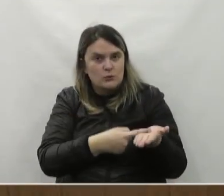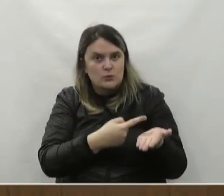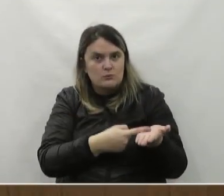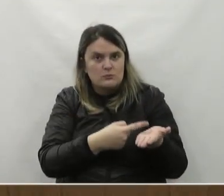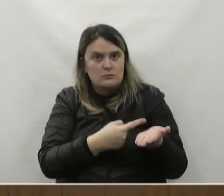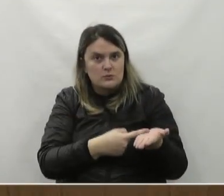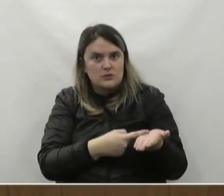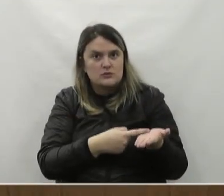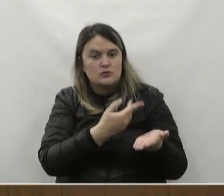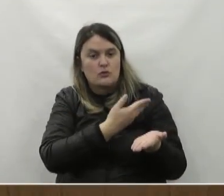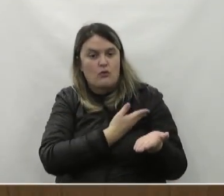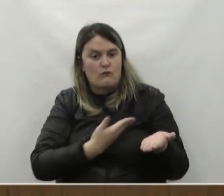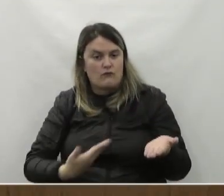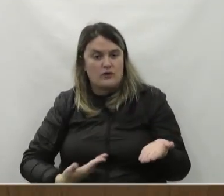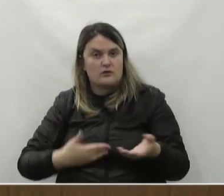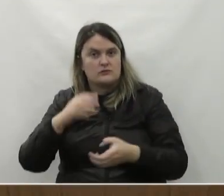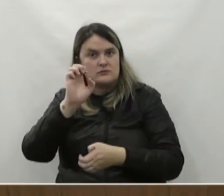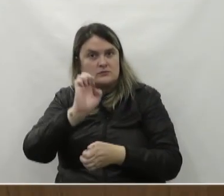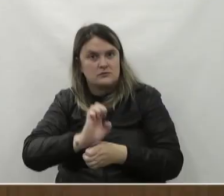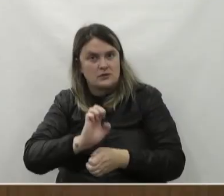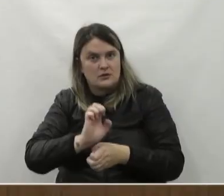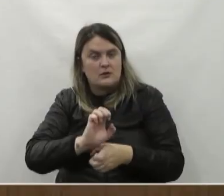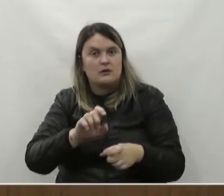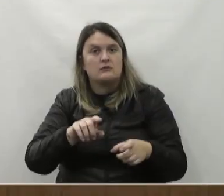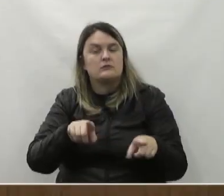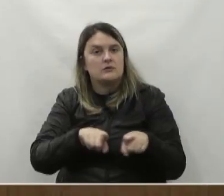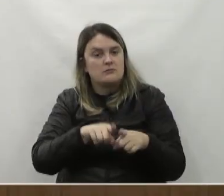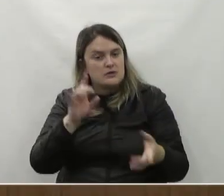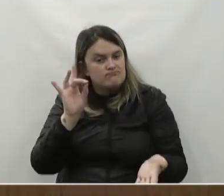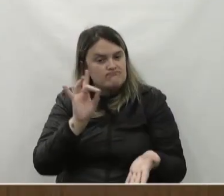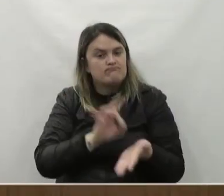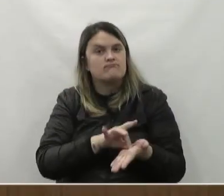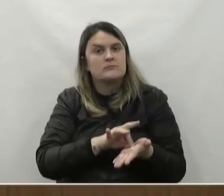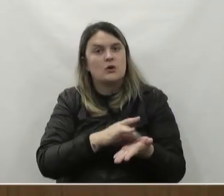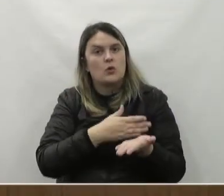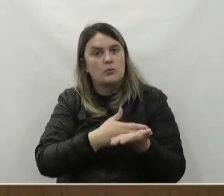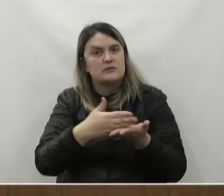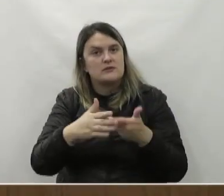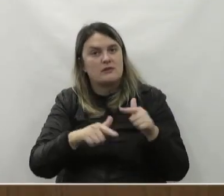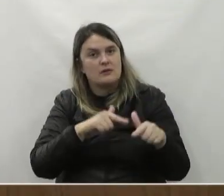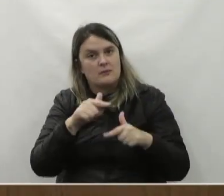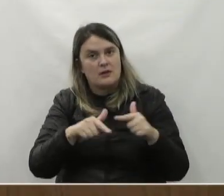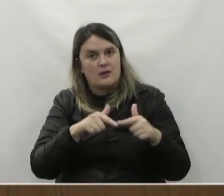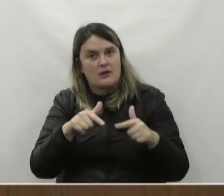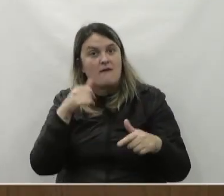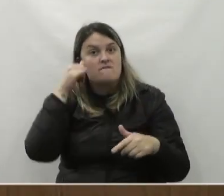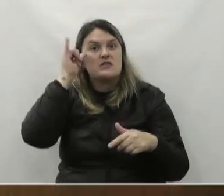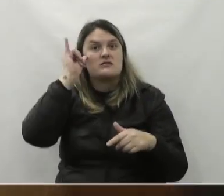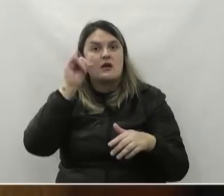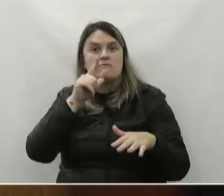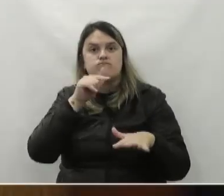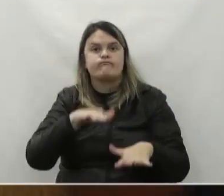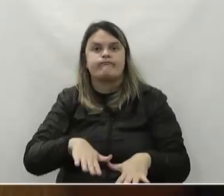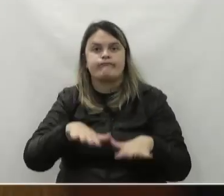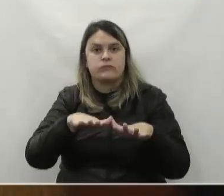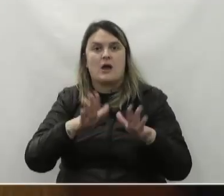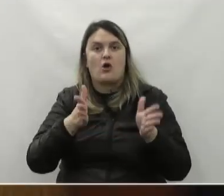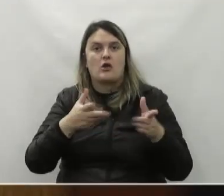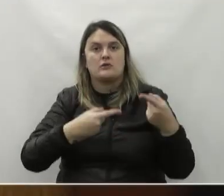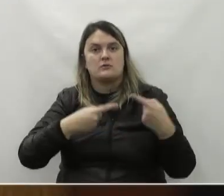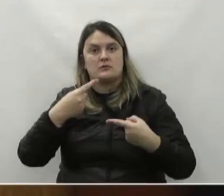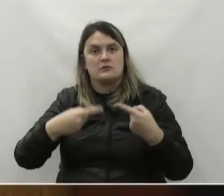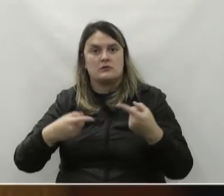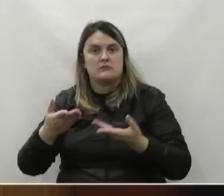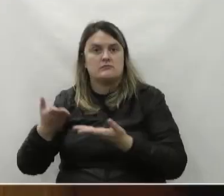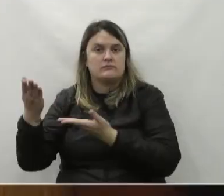comprometimento dos compromissos firmados pelo Estado e a efetiva implementação das medidas de prevenção às cheias. Em discussão?